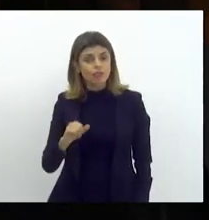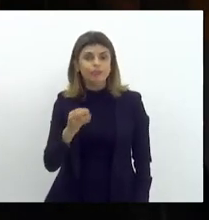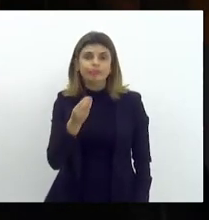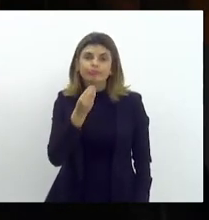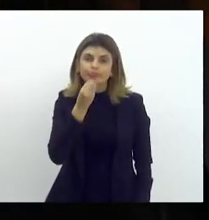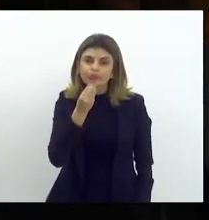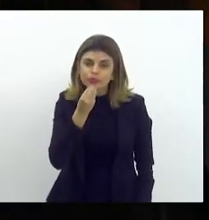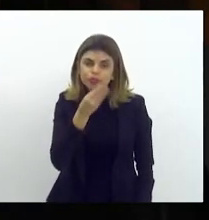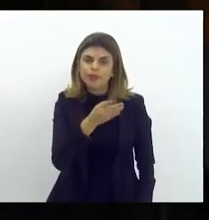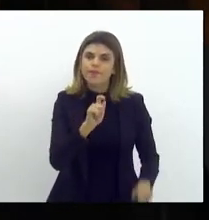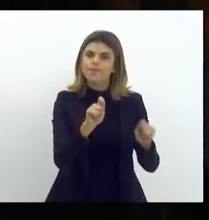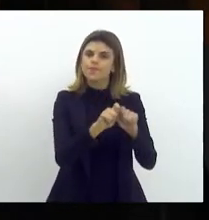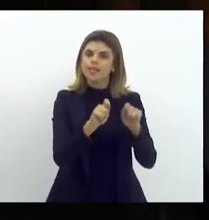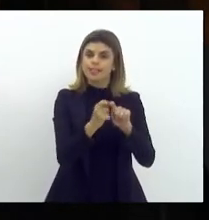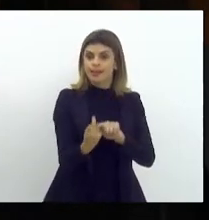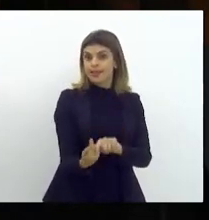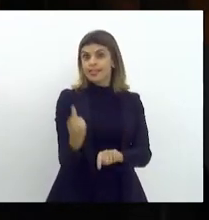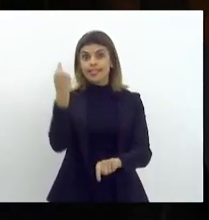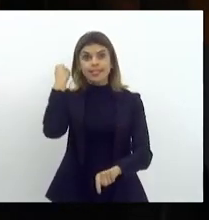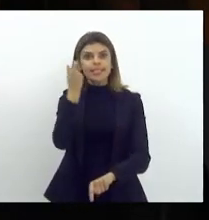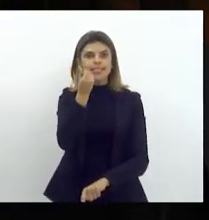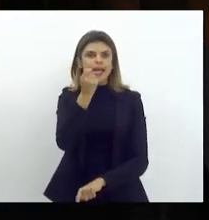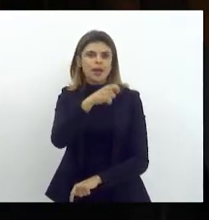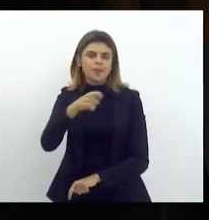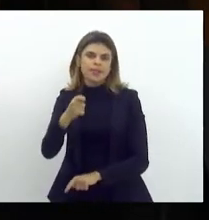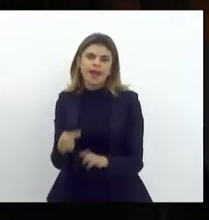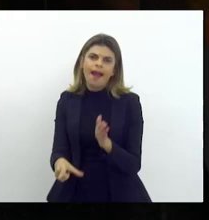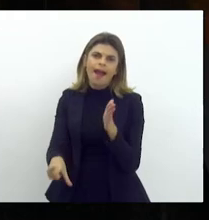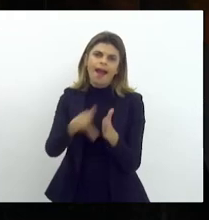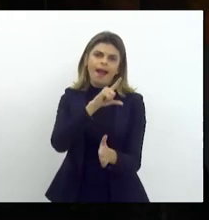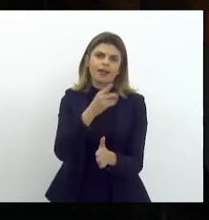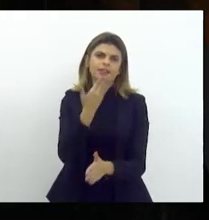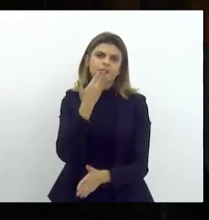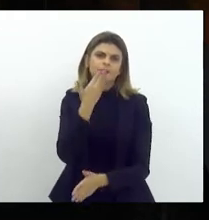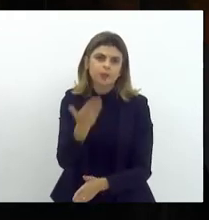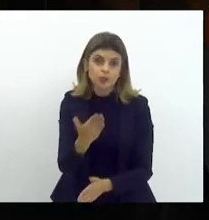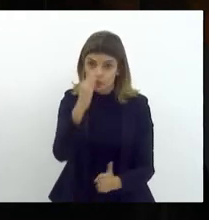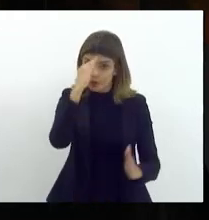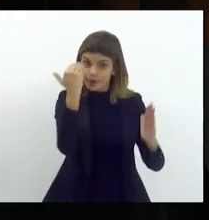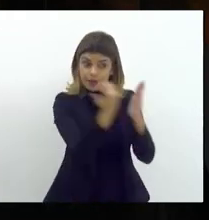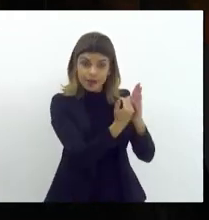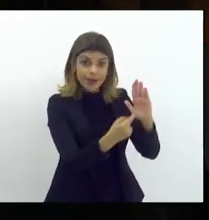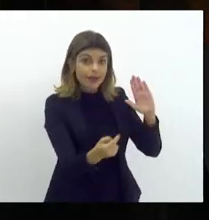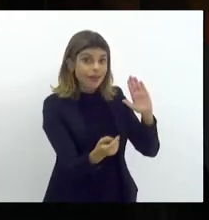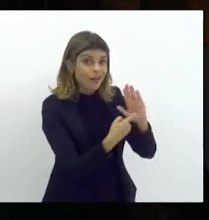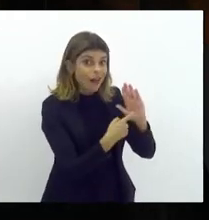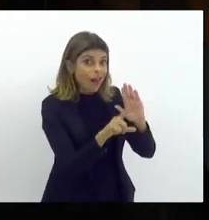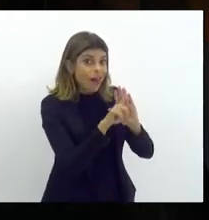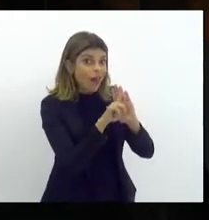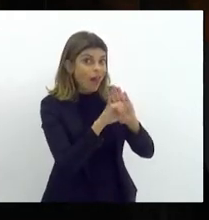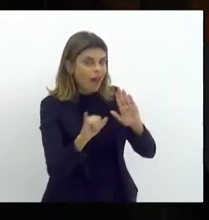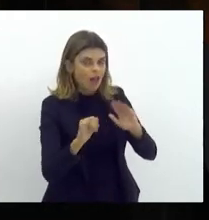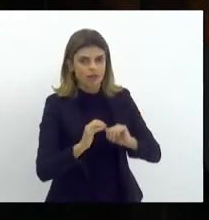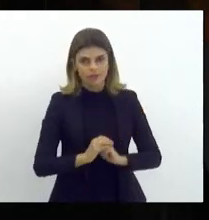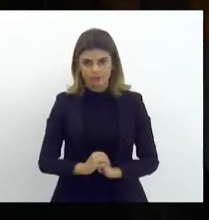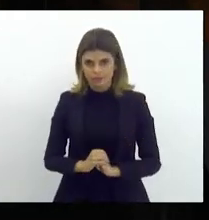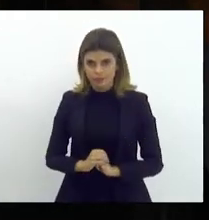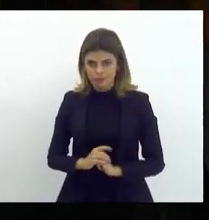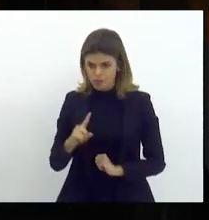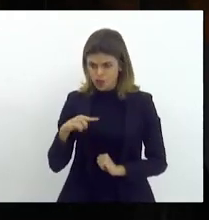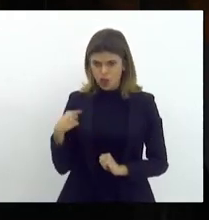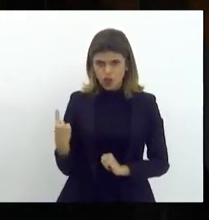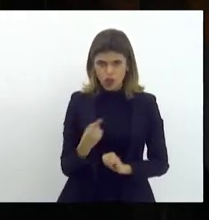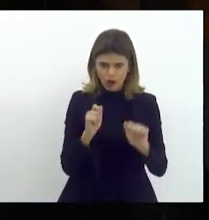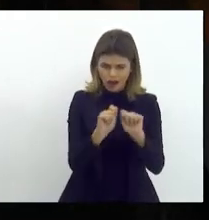isso seis meses antes do prazo determinado em lei Mas a Assembleia Legislativa